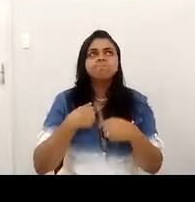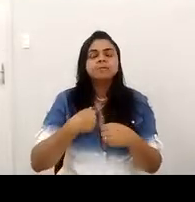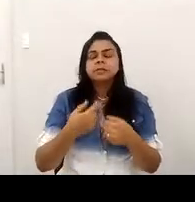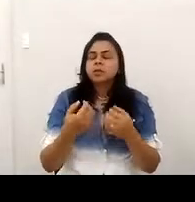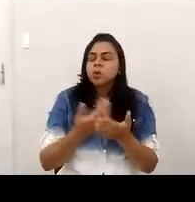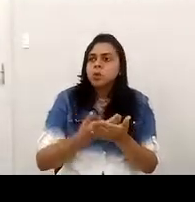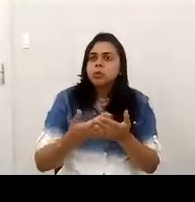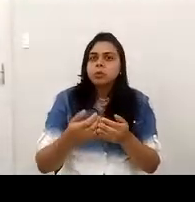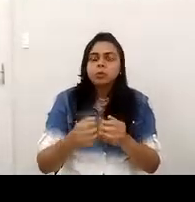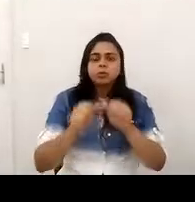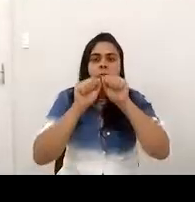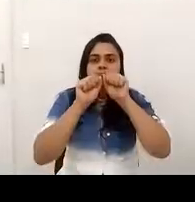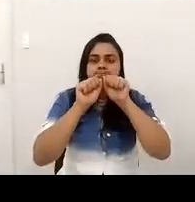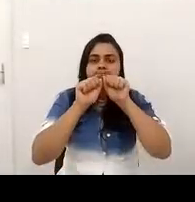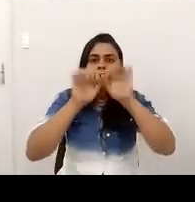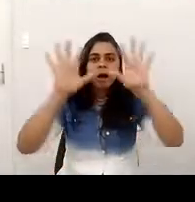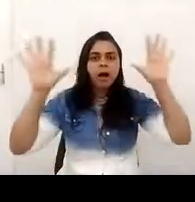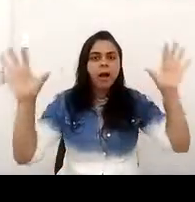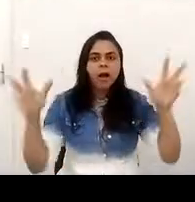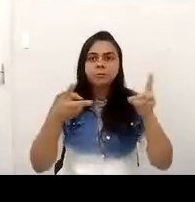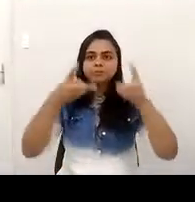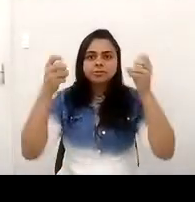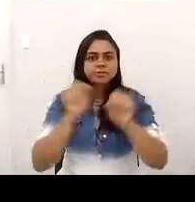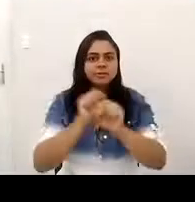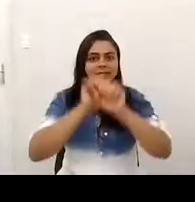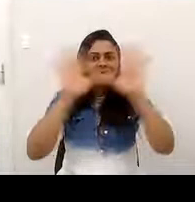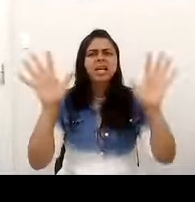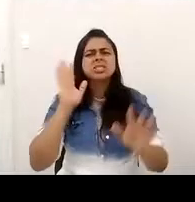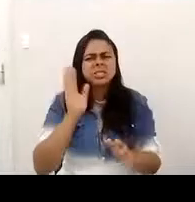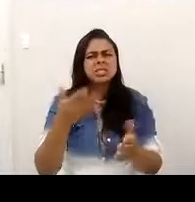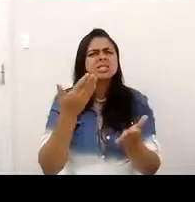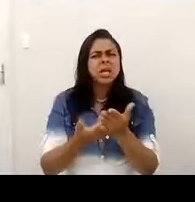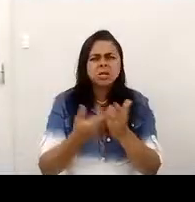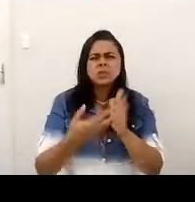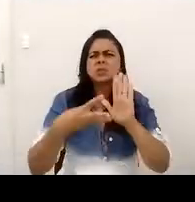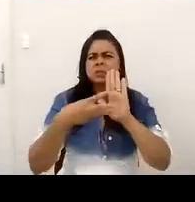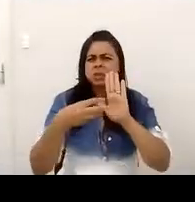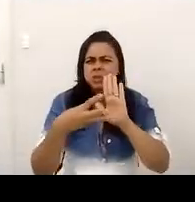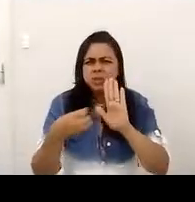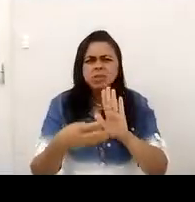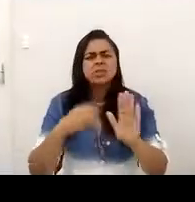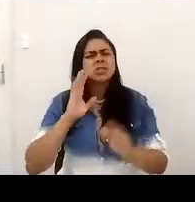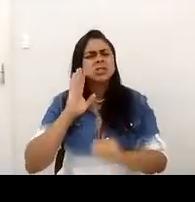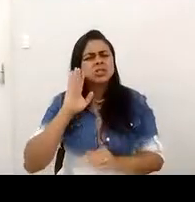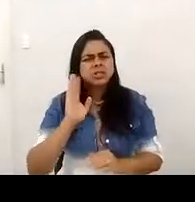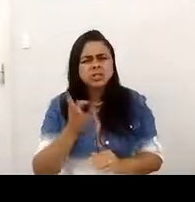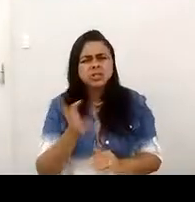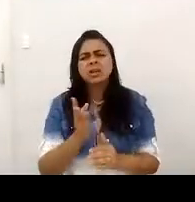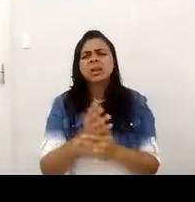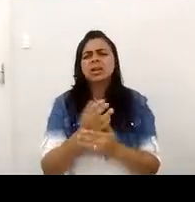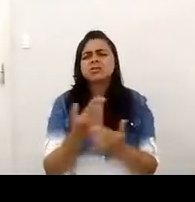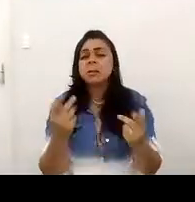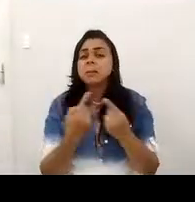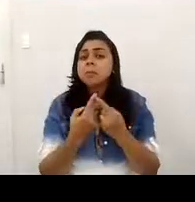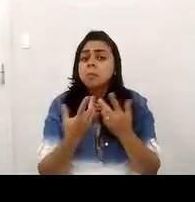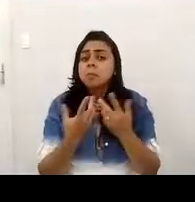outros cursos, já tive que fazer outros trabalhos, já estudei sobre metodologia, foi assim, foi